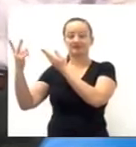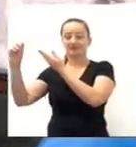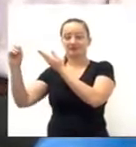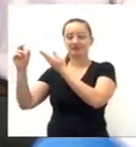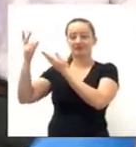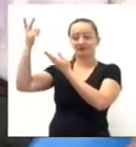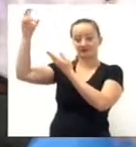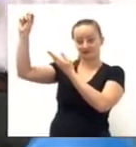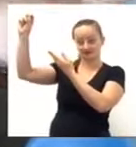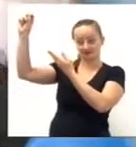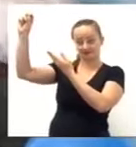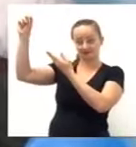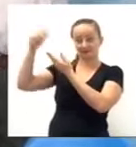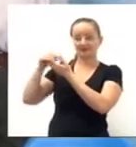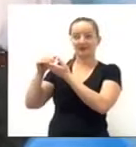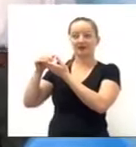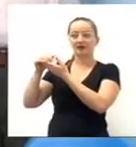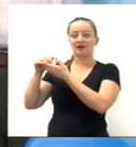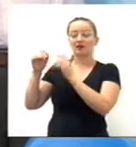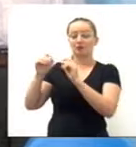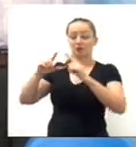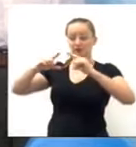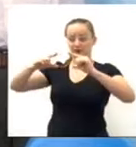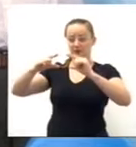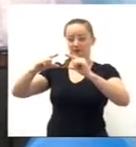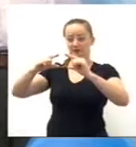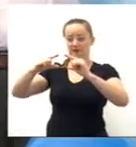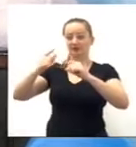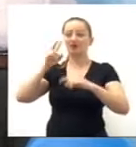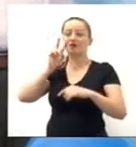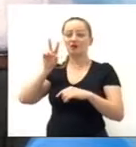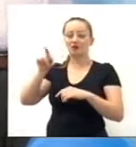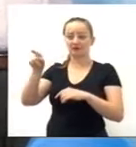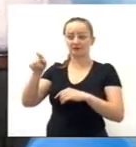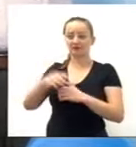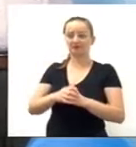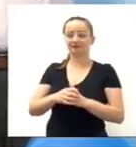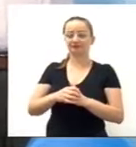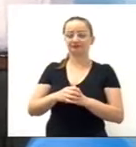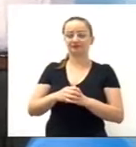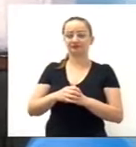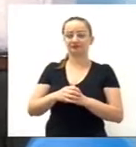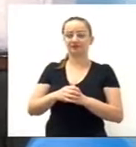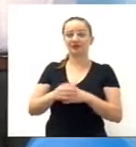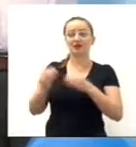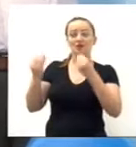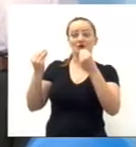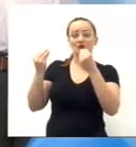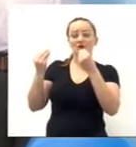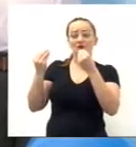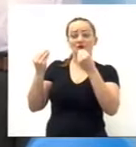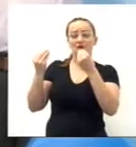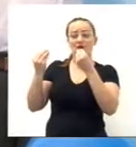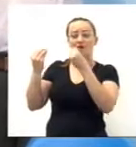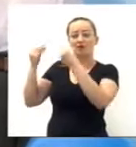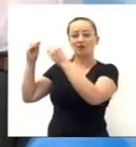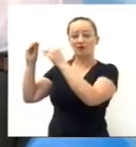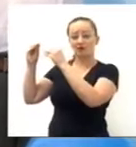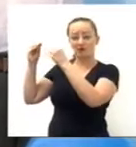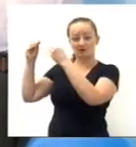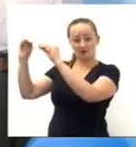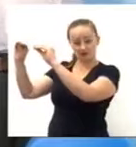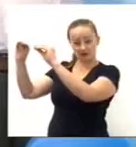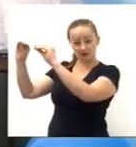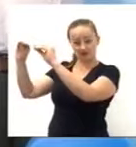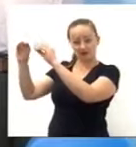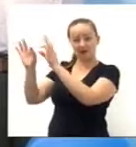esse triângulo aqui, que eu tenho, olha só, vou colocar a mesma medida. Então, toda essa medida